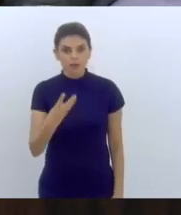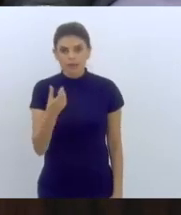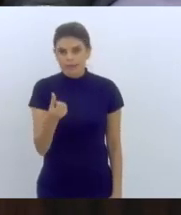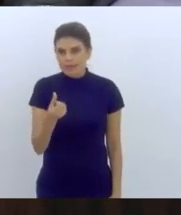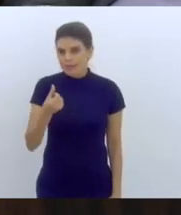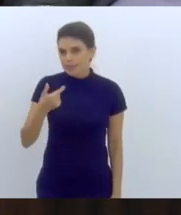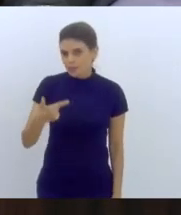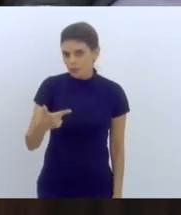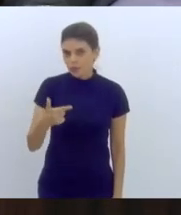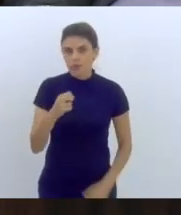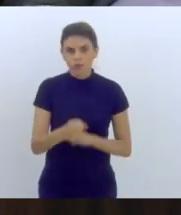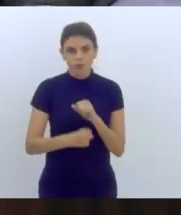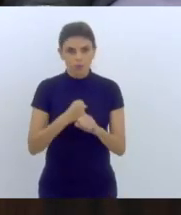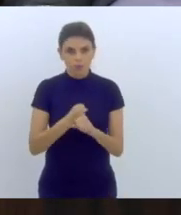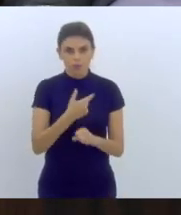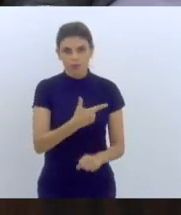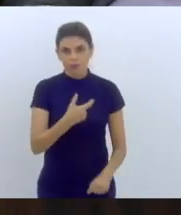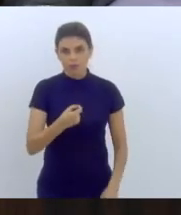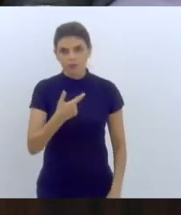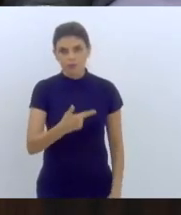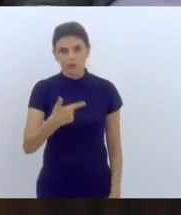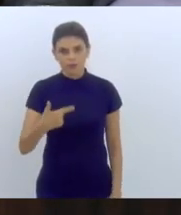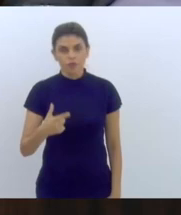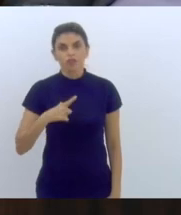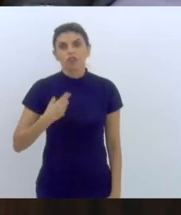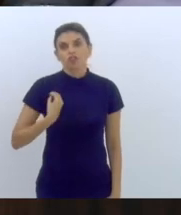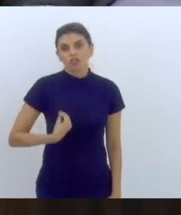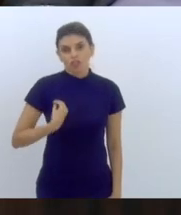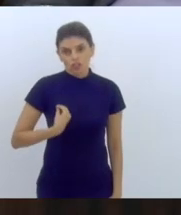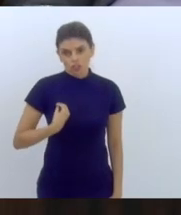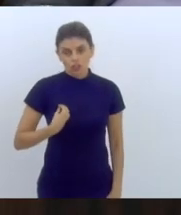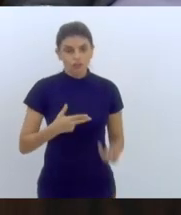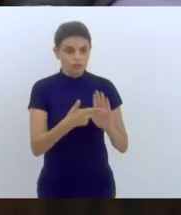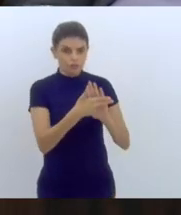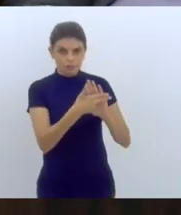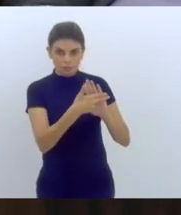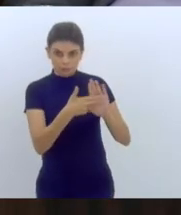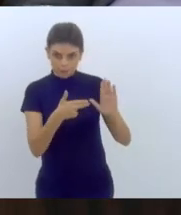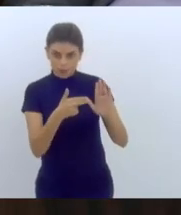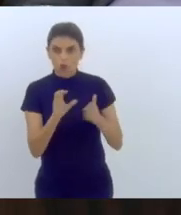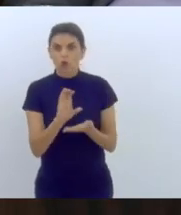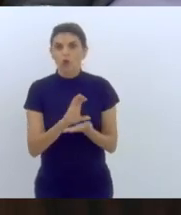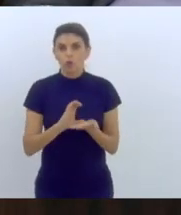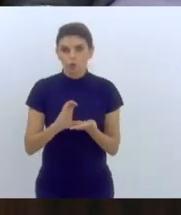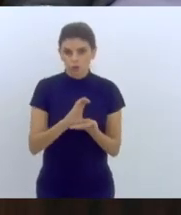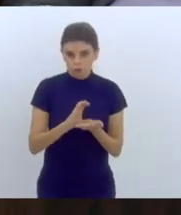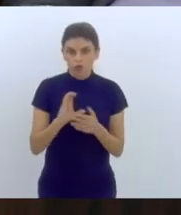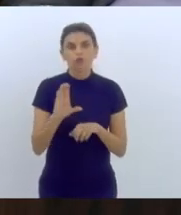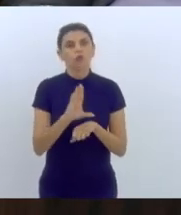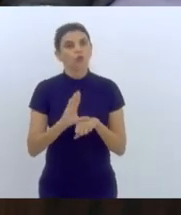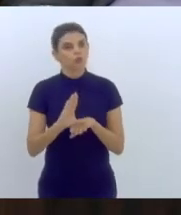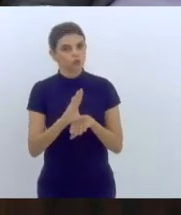5.462 de 2022, havia emendas na Comissão de Constituição e Justiça.